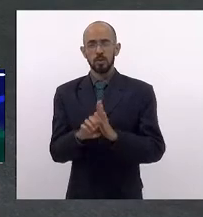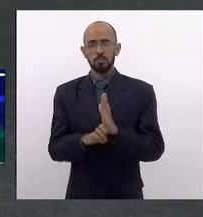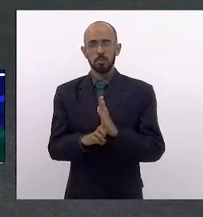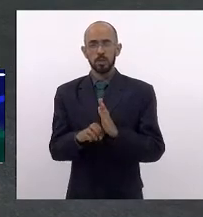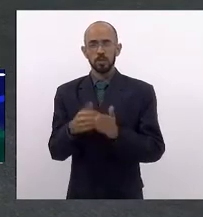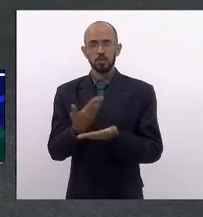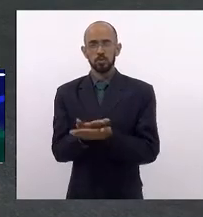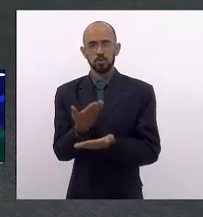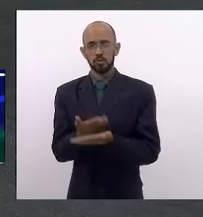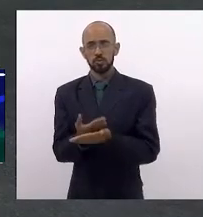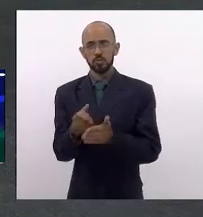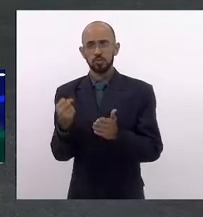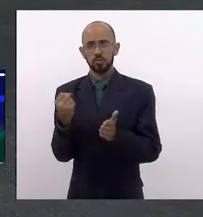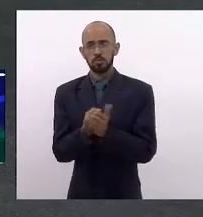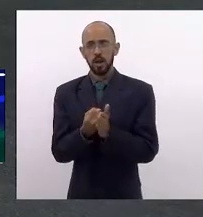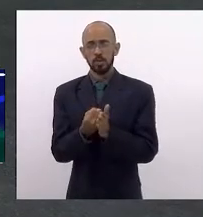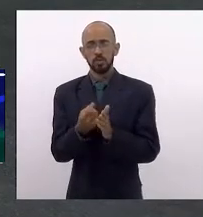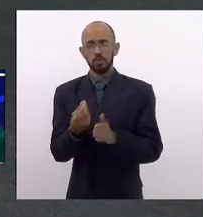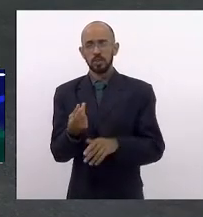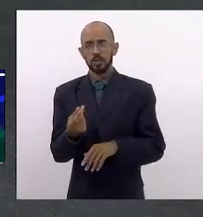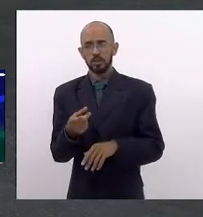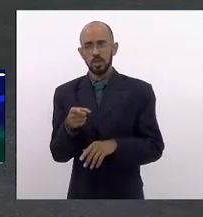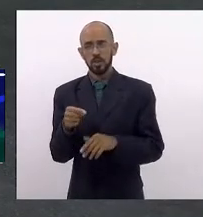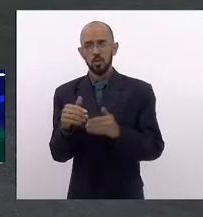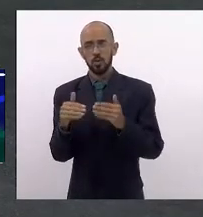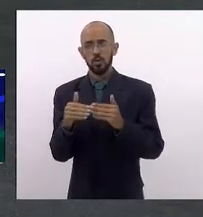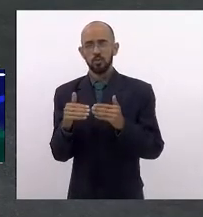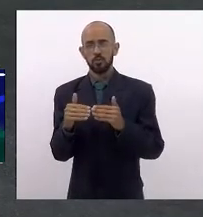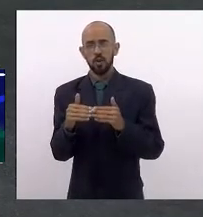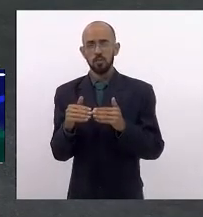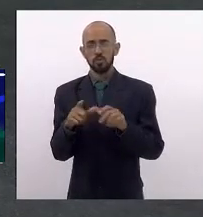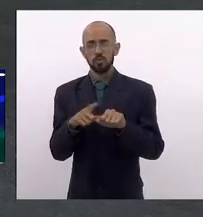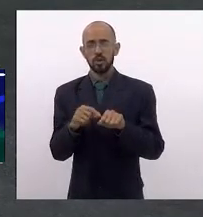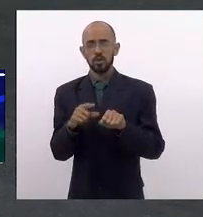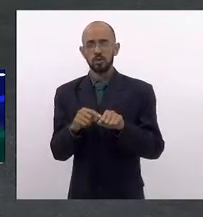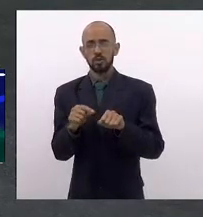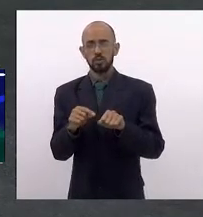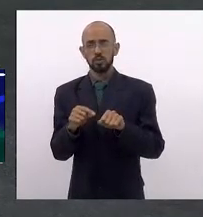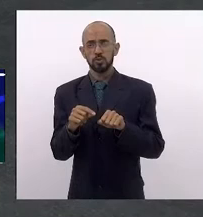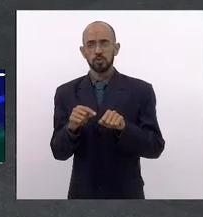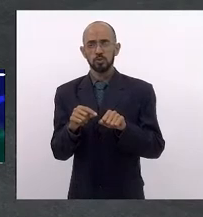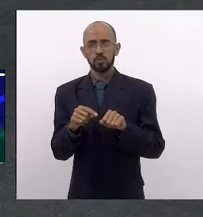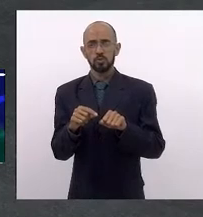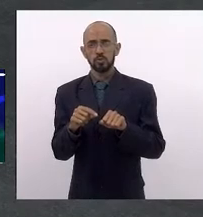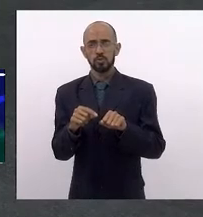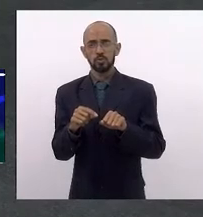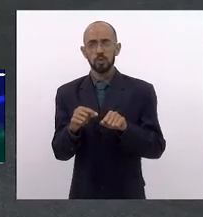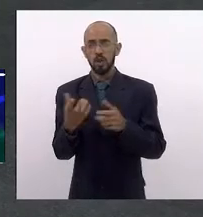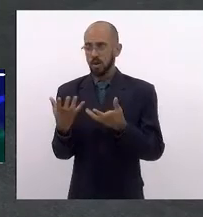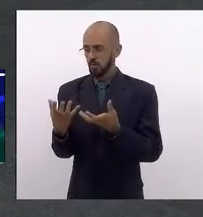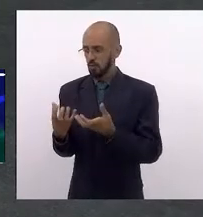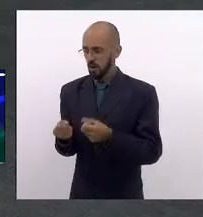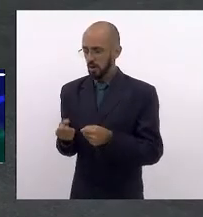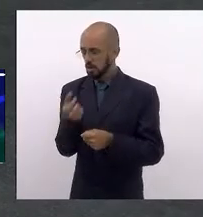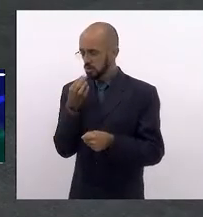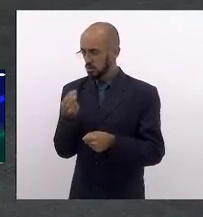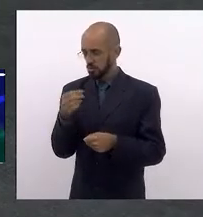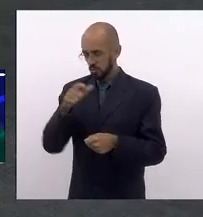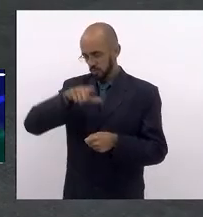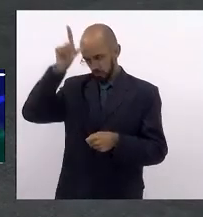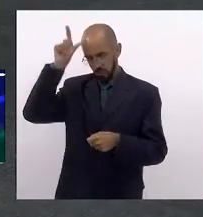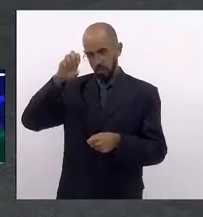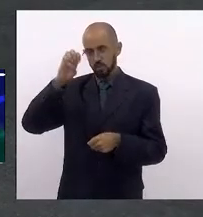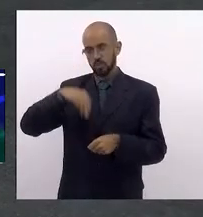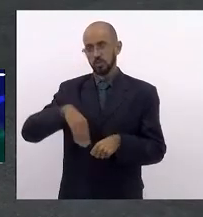orçamentário-financeiro com conforme preceitua os artigos babá é uma colher sugestão do deputado é a